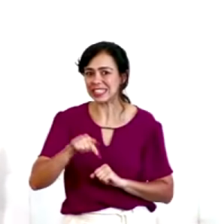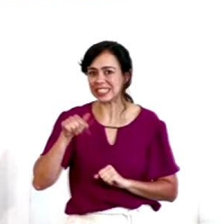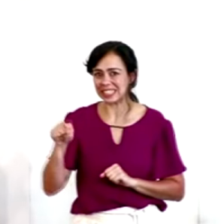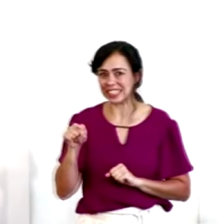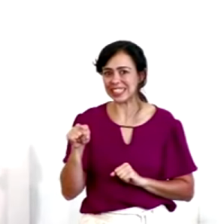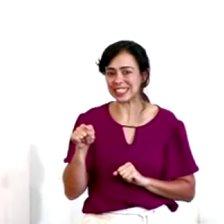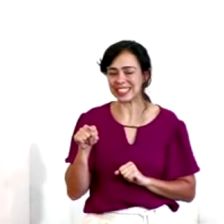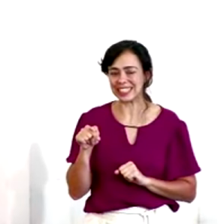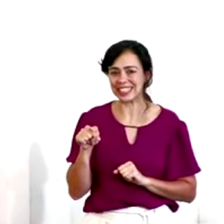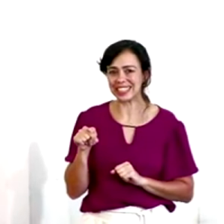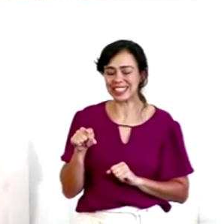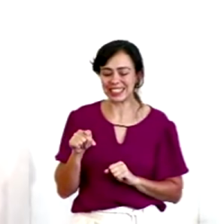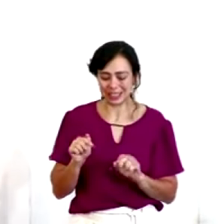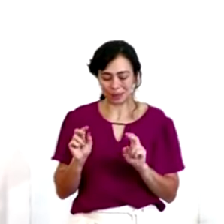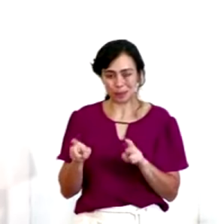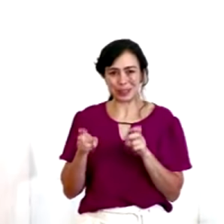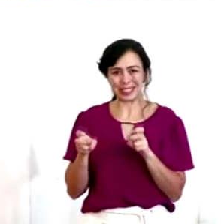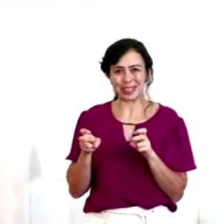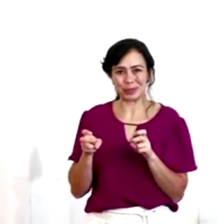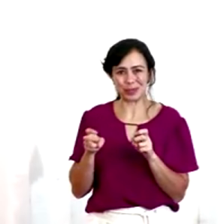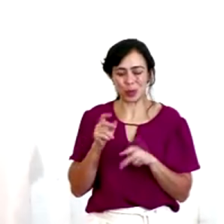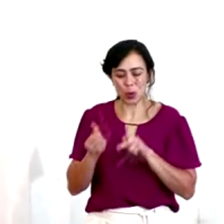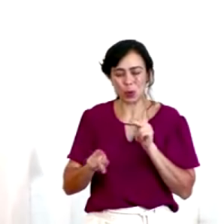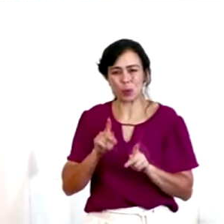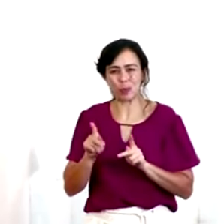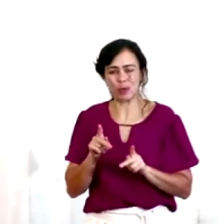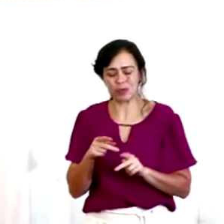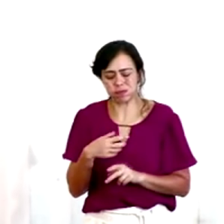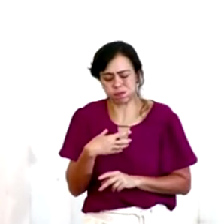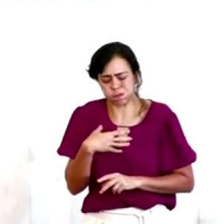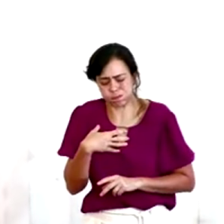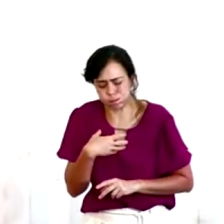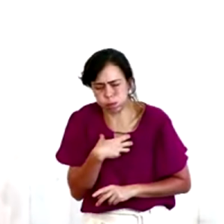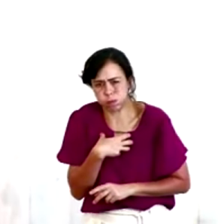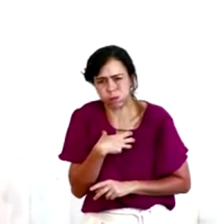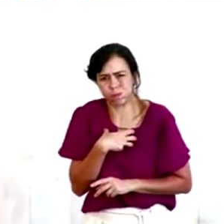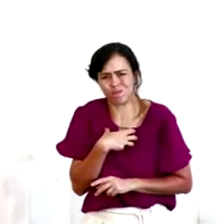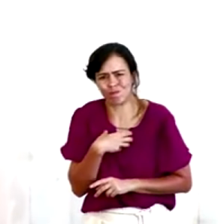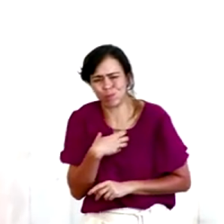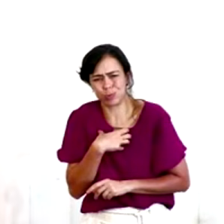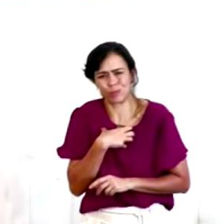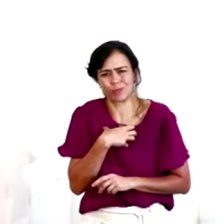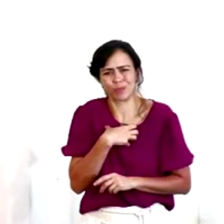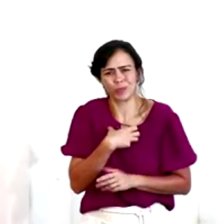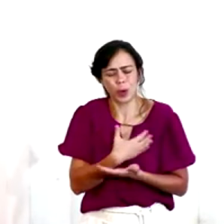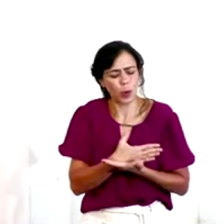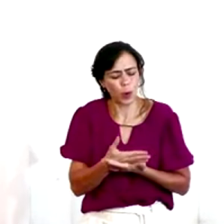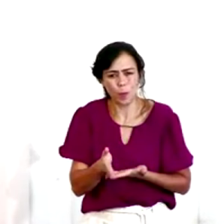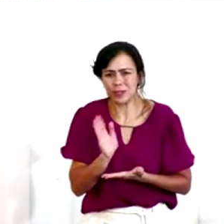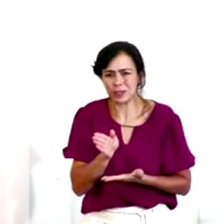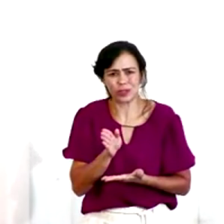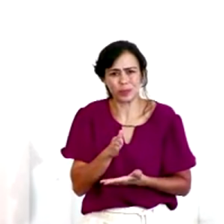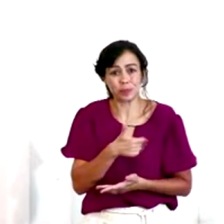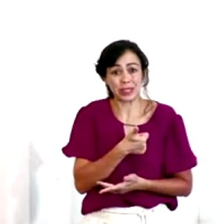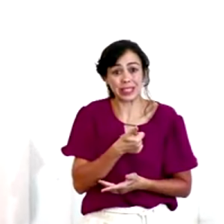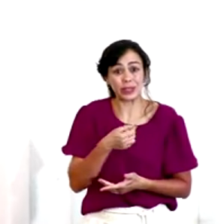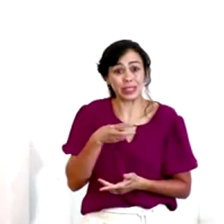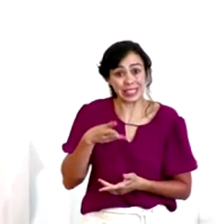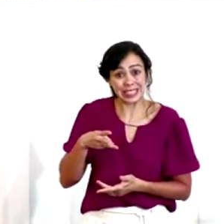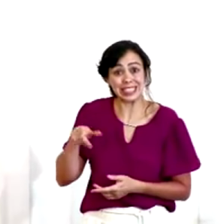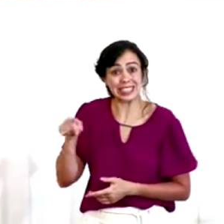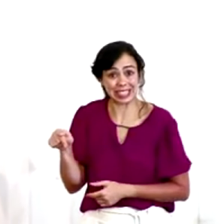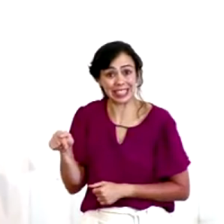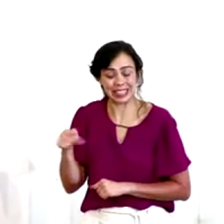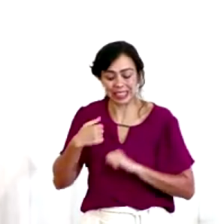de espírito daquele povo. E isso nós podemos ver nos primeiros versículos do Salmo 137,